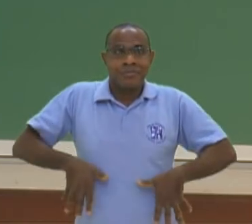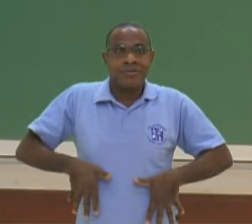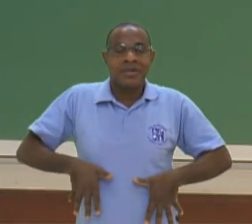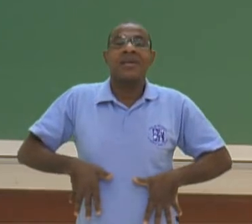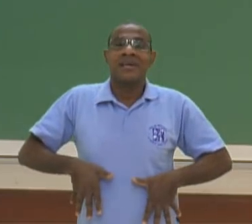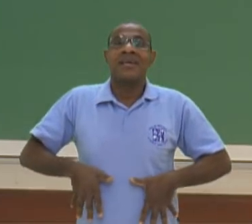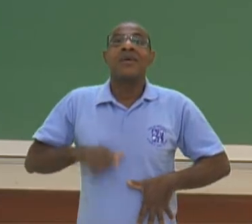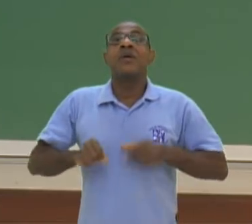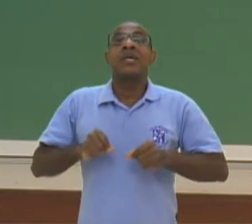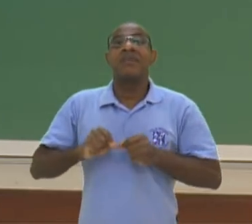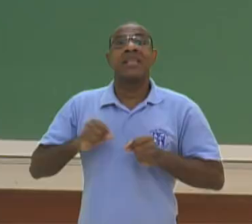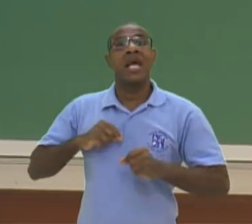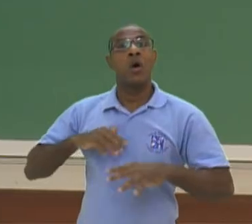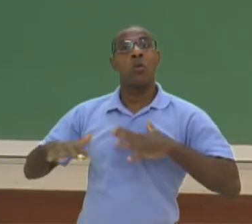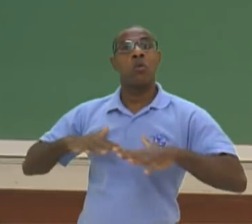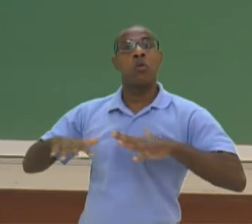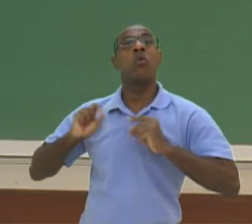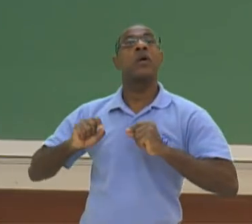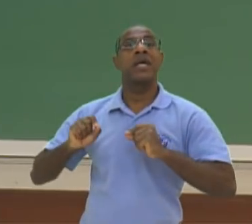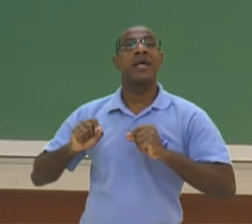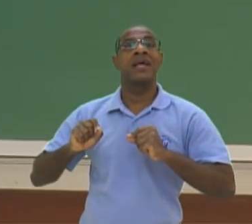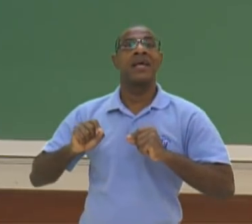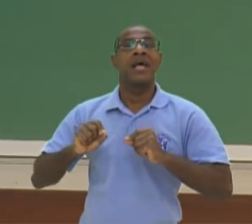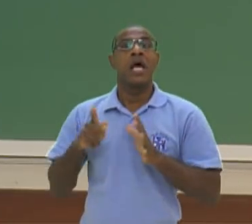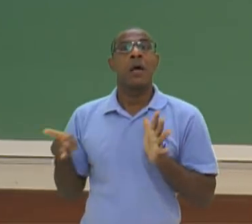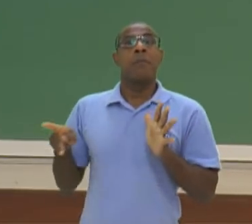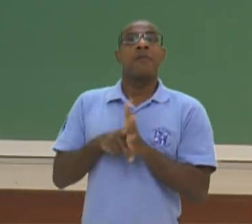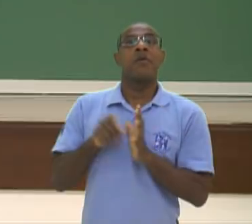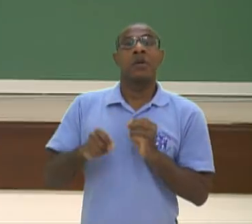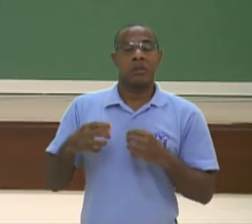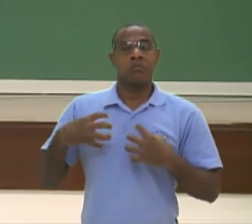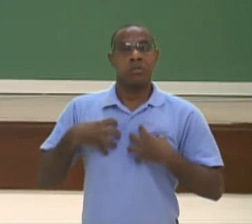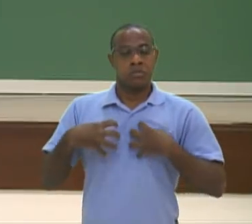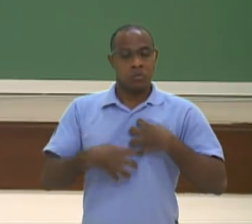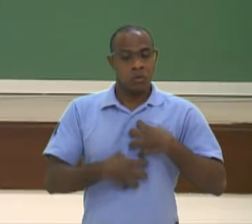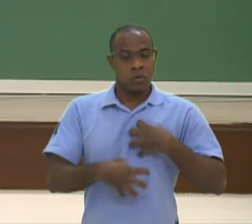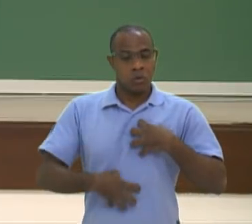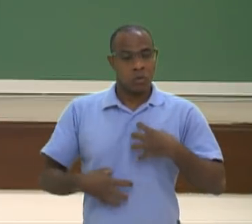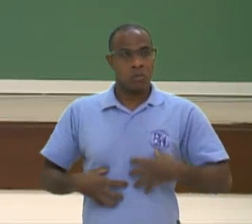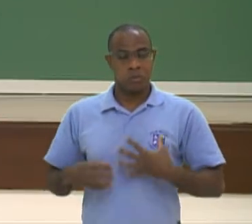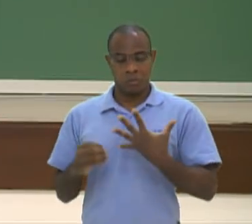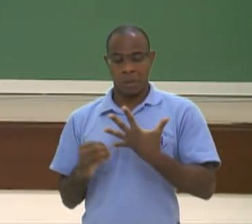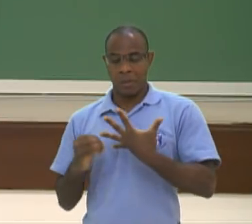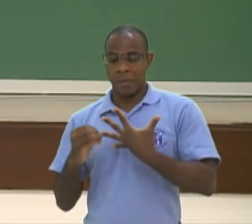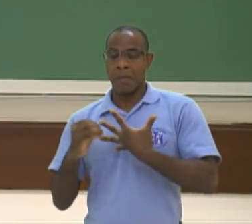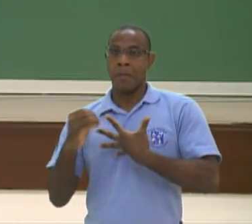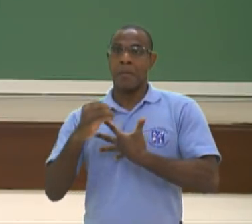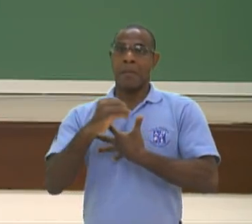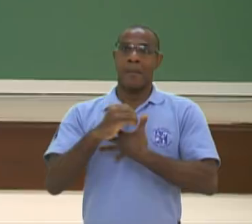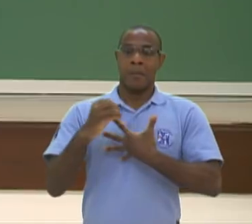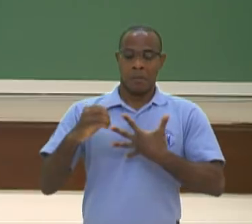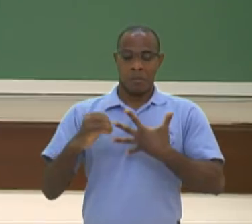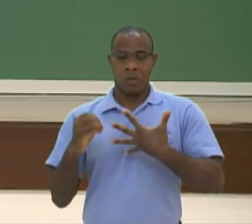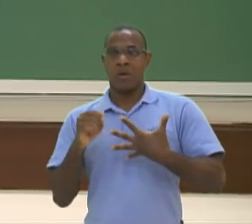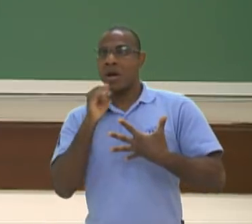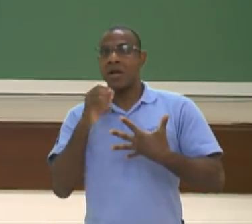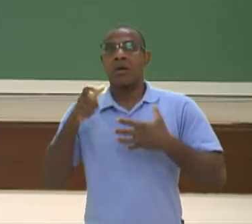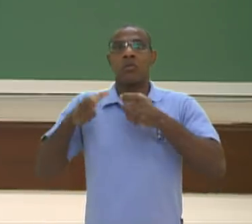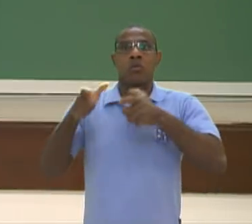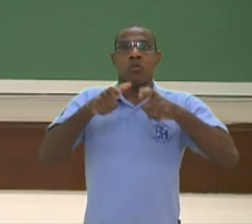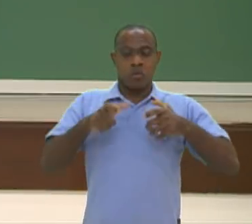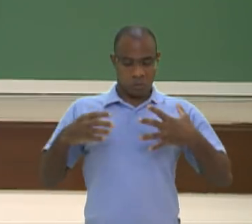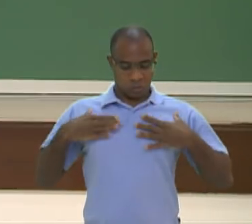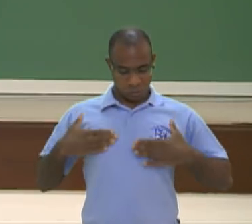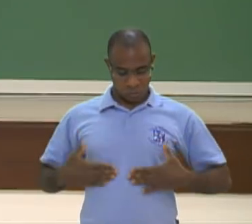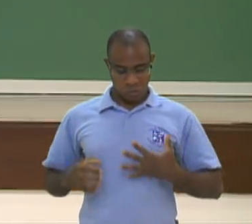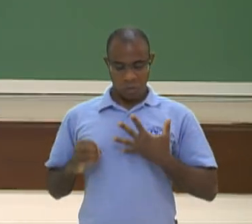efeito específico em determinada parte do corpo. Eles vão agir num determinado local. E